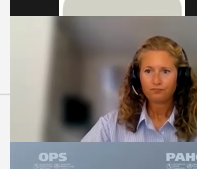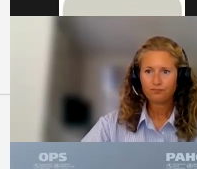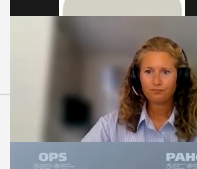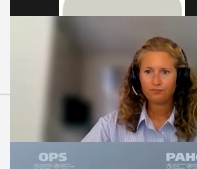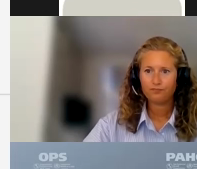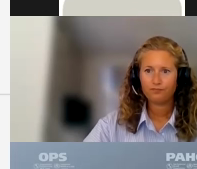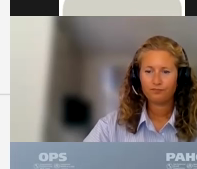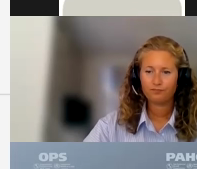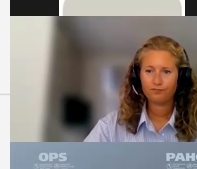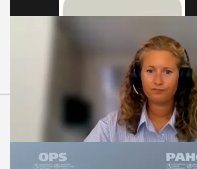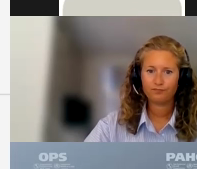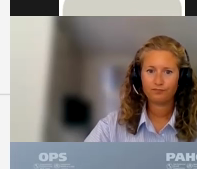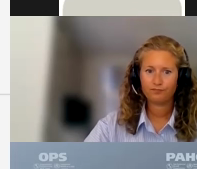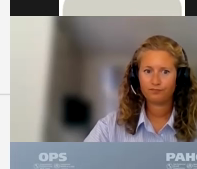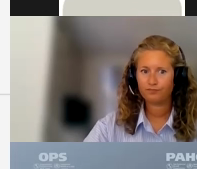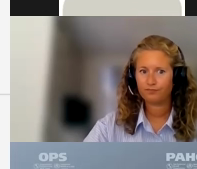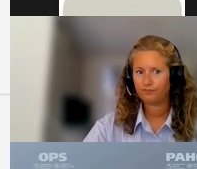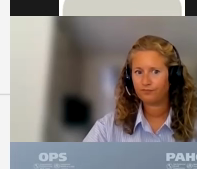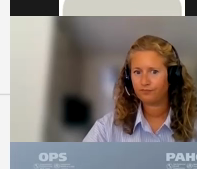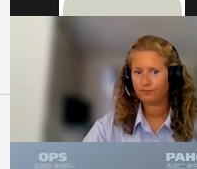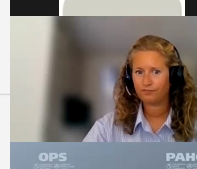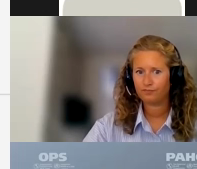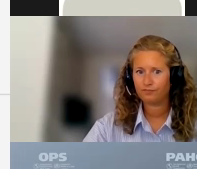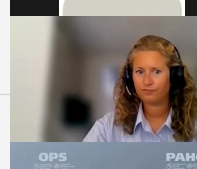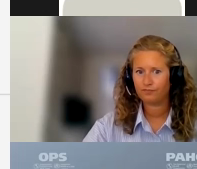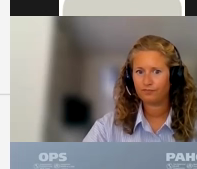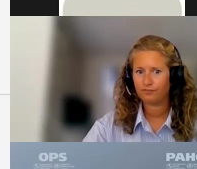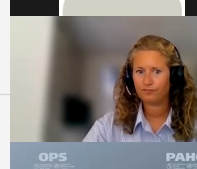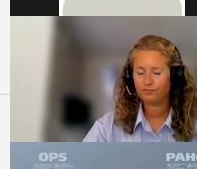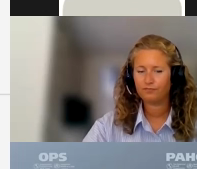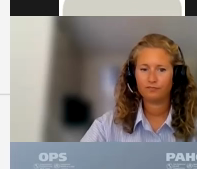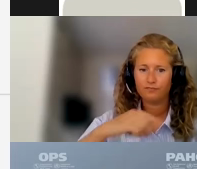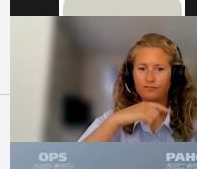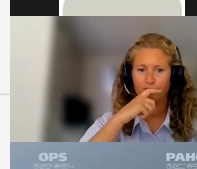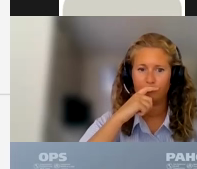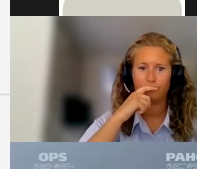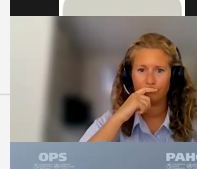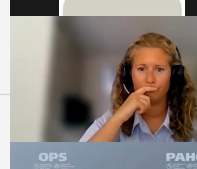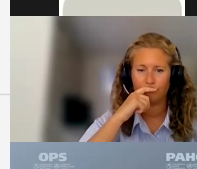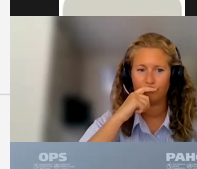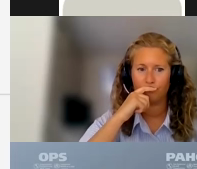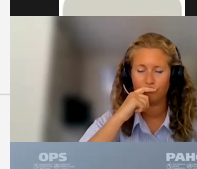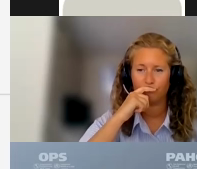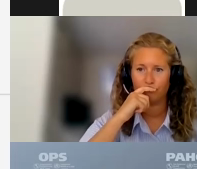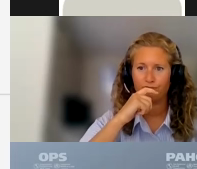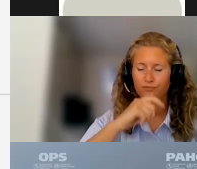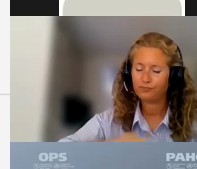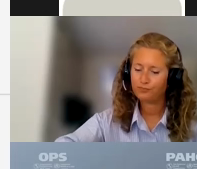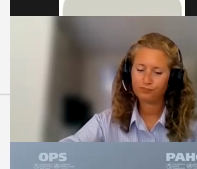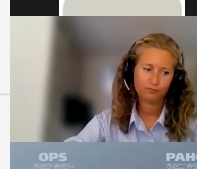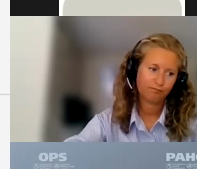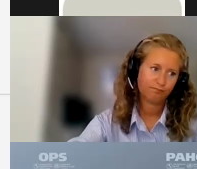idioma da sua conveniência. Temos ao redor de 80 conexões e acho que